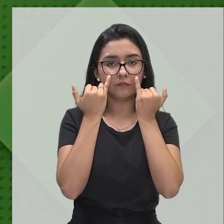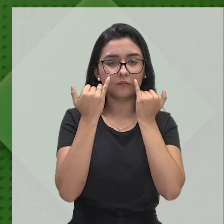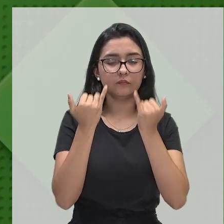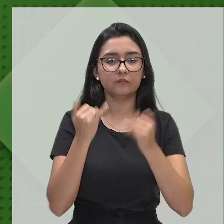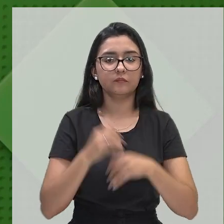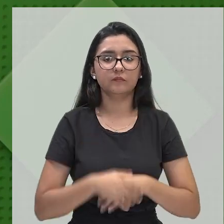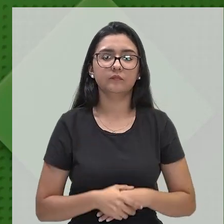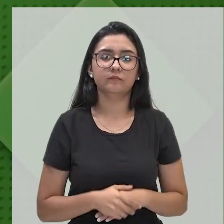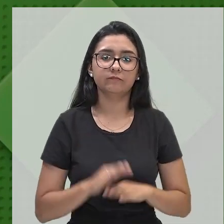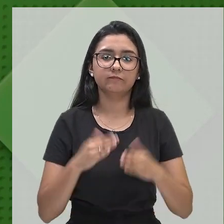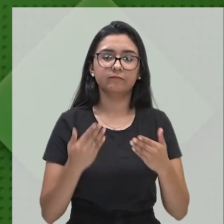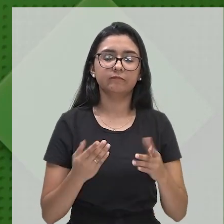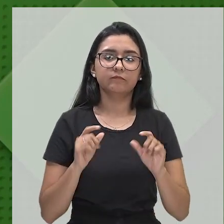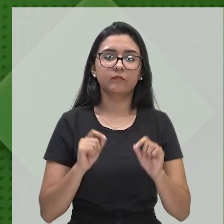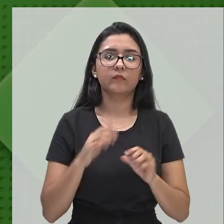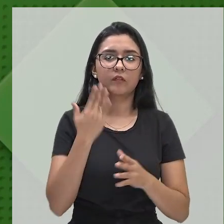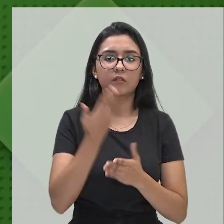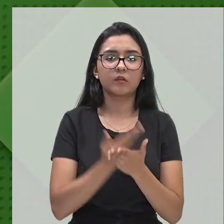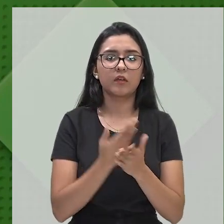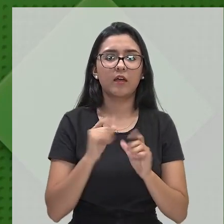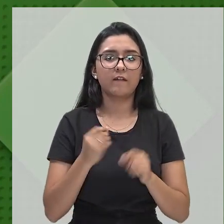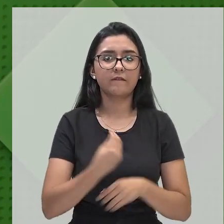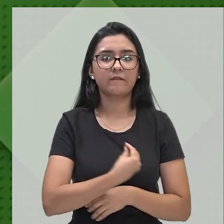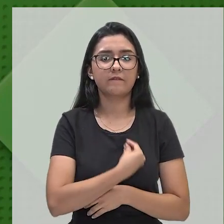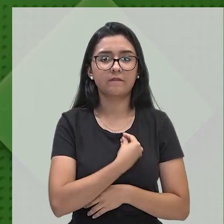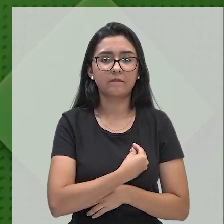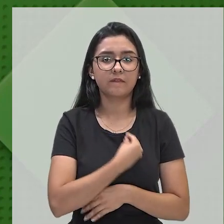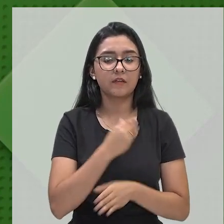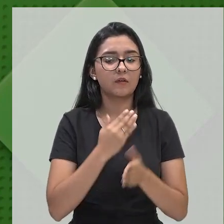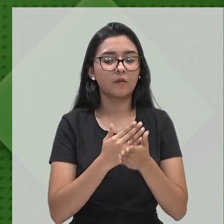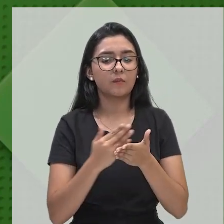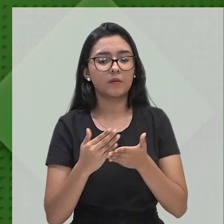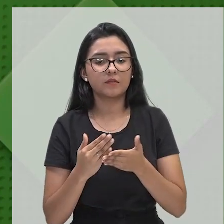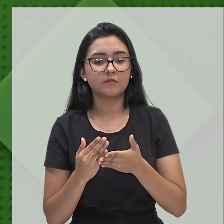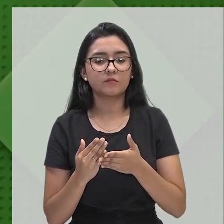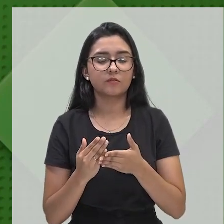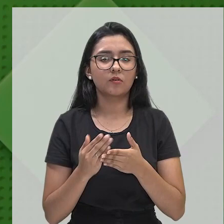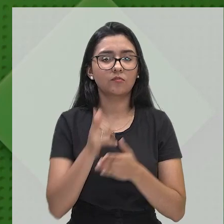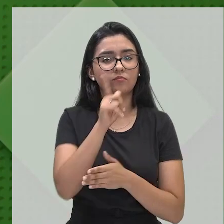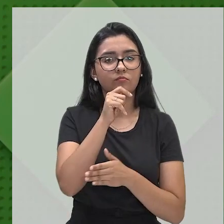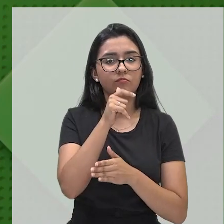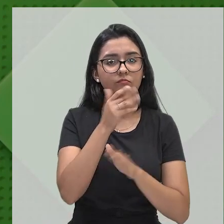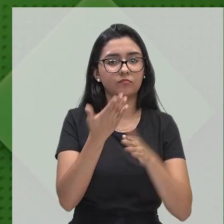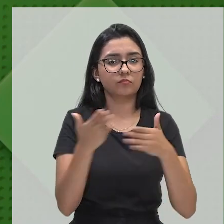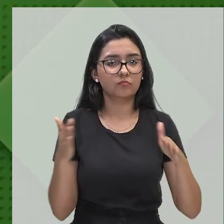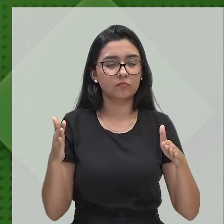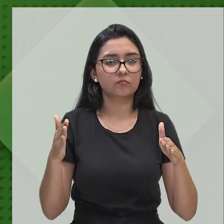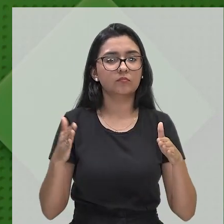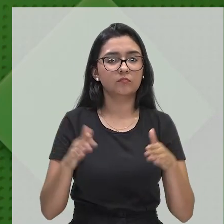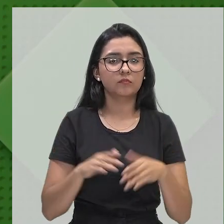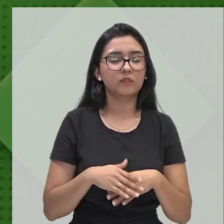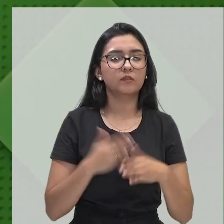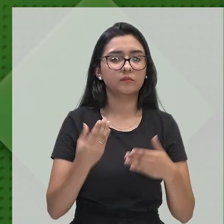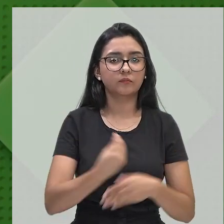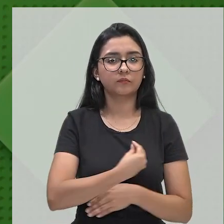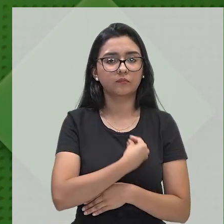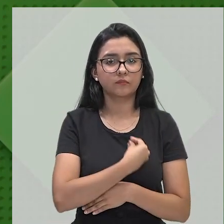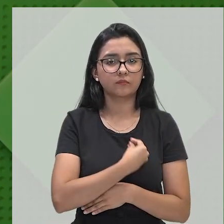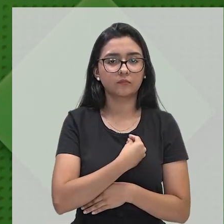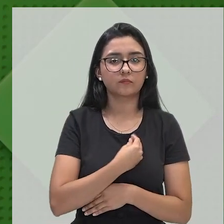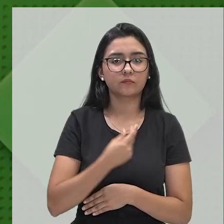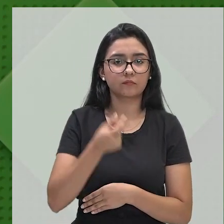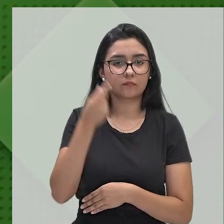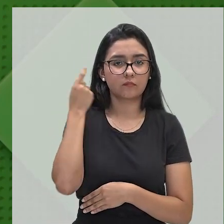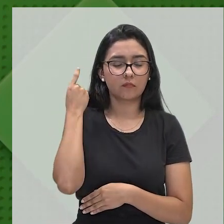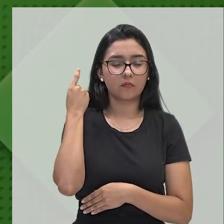informações, né, que nos levam a acreditar que a vida começou dentro da água. Então, esses animais mais primitivos, eles realmente têm uma vida